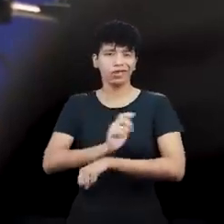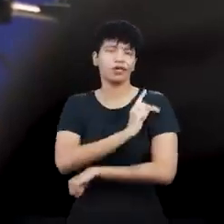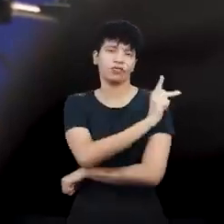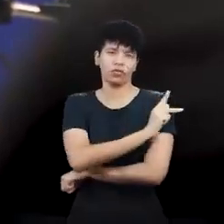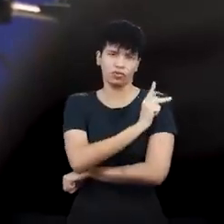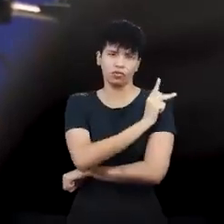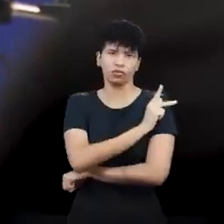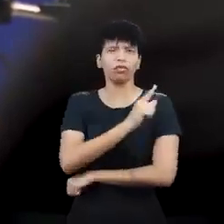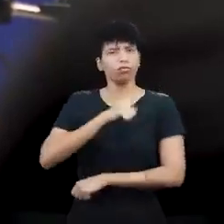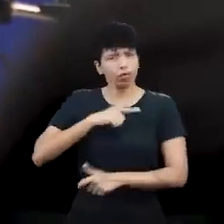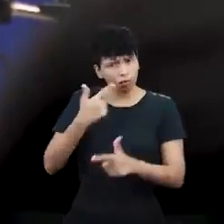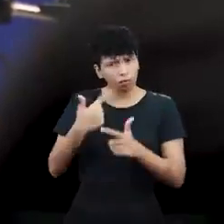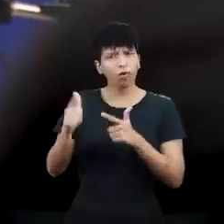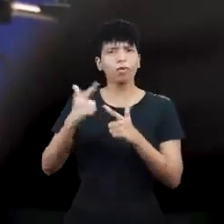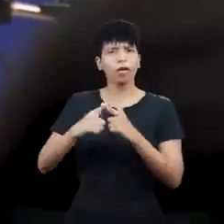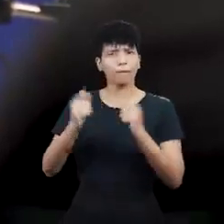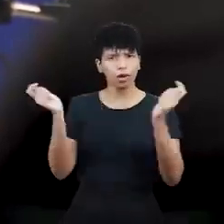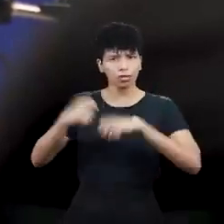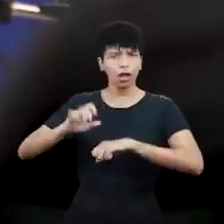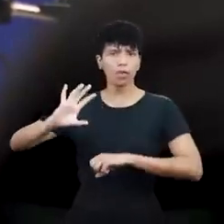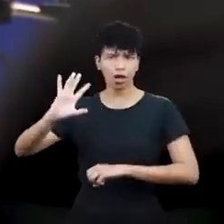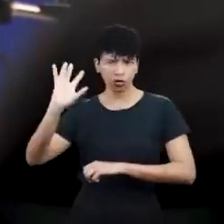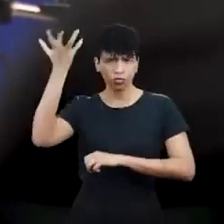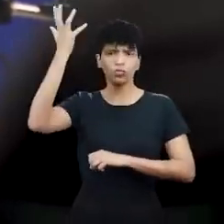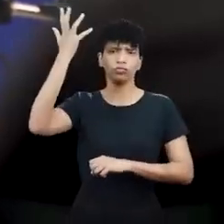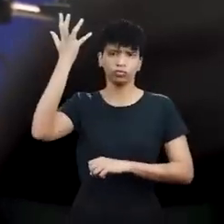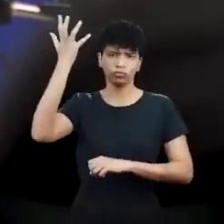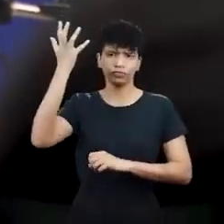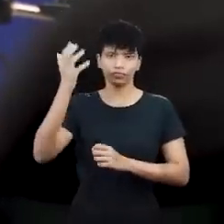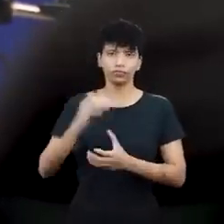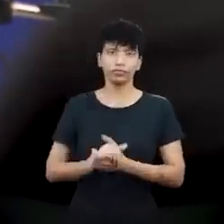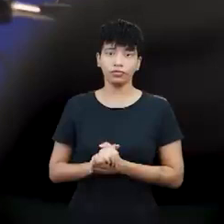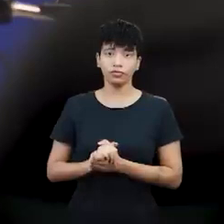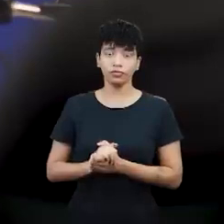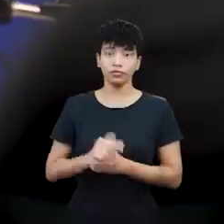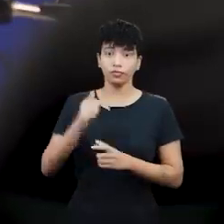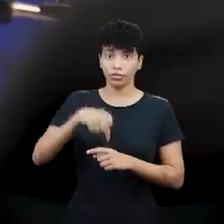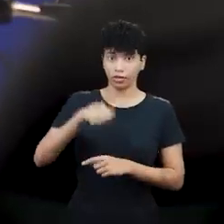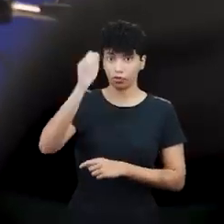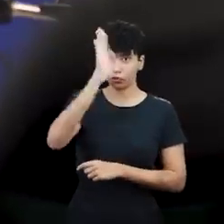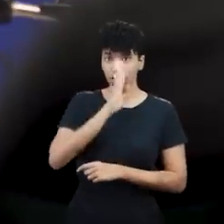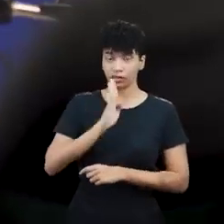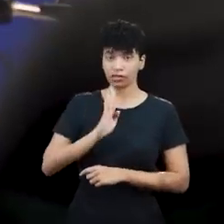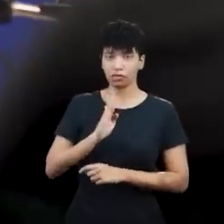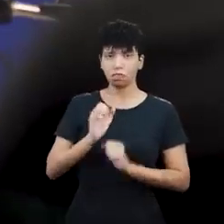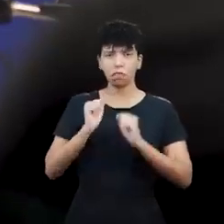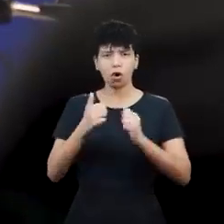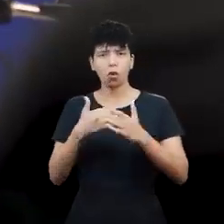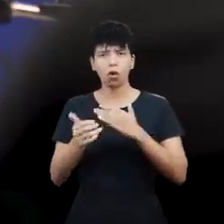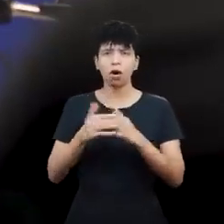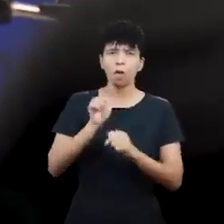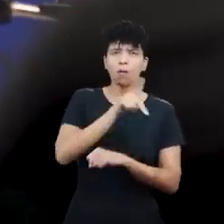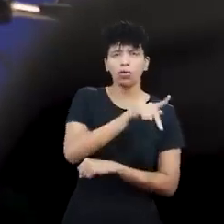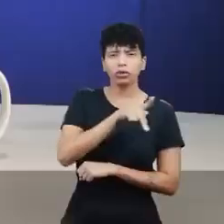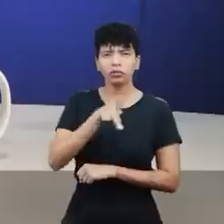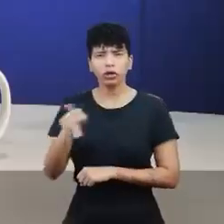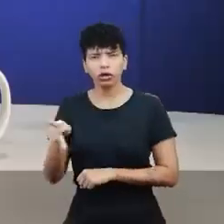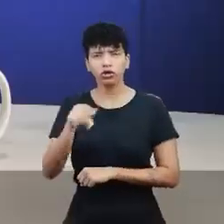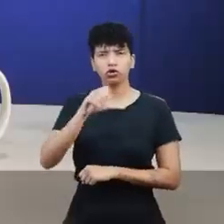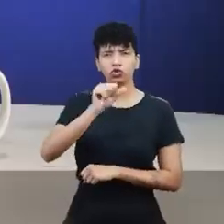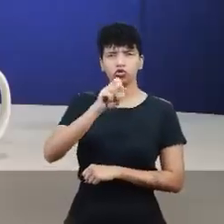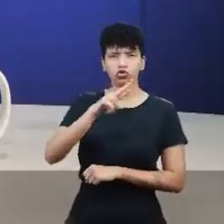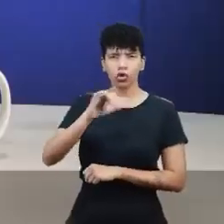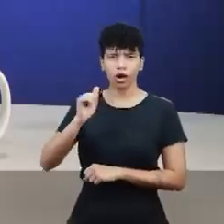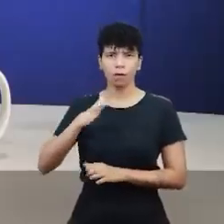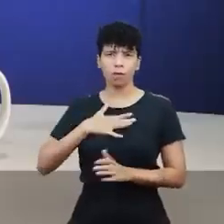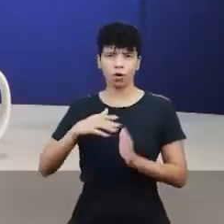muitos problemas. E repito, todos com soluções possíveis. A questão nacional, qualquer que seja o presidente, se é a